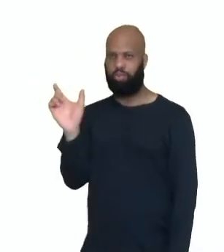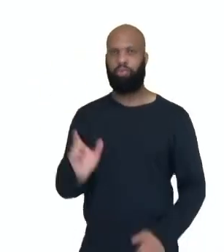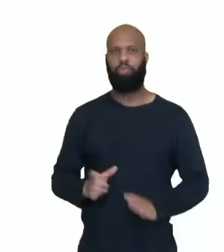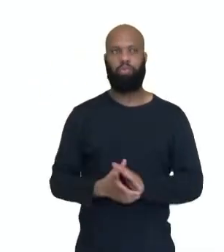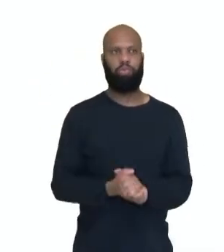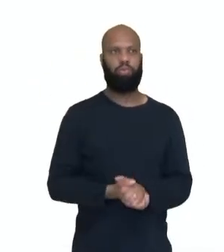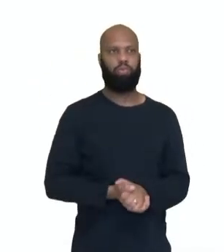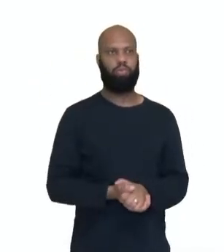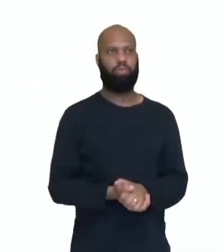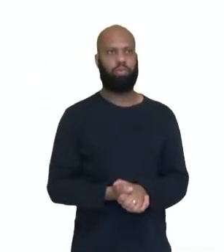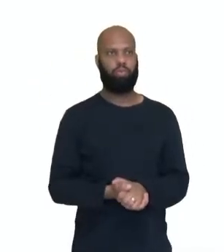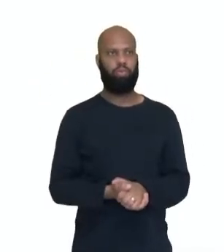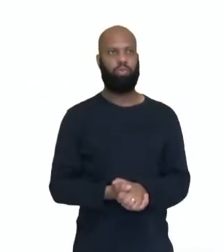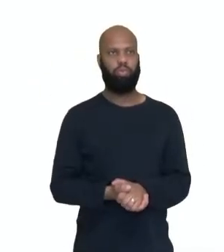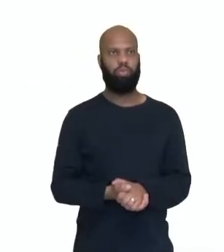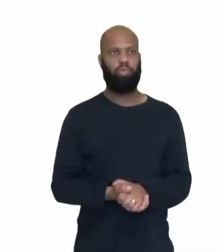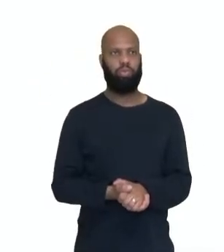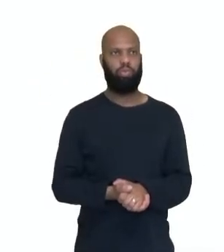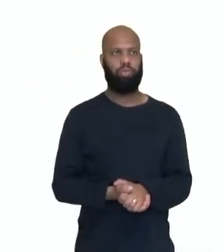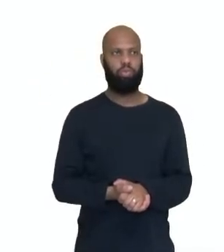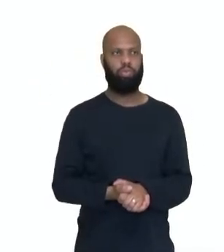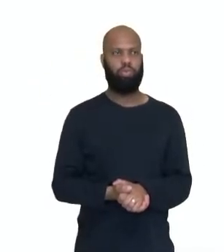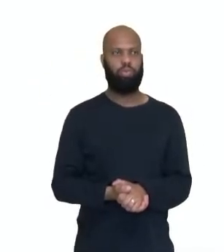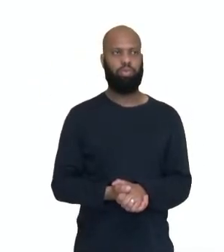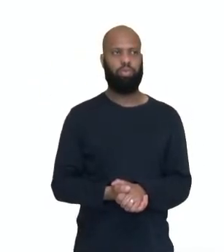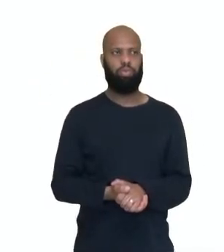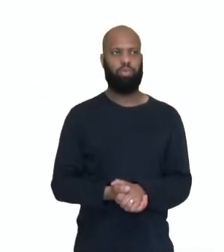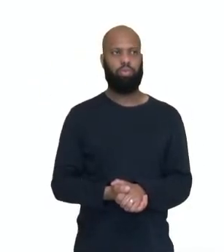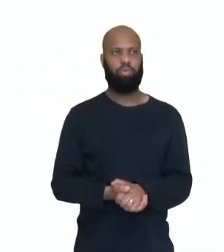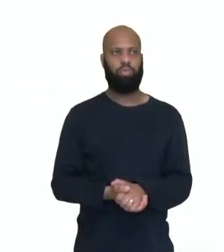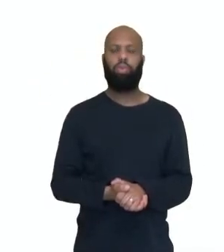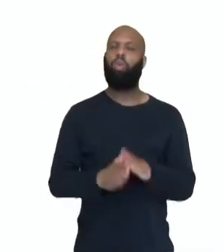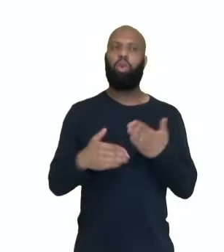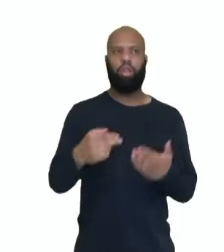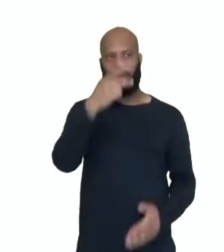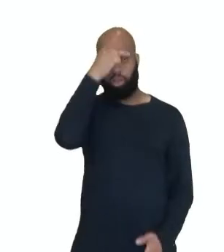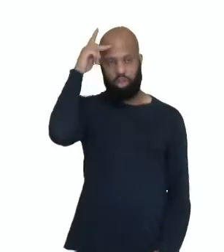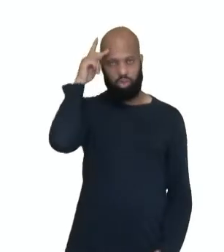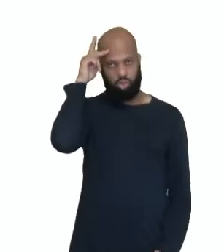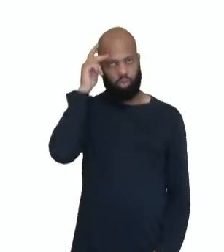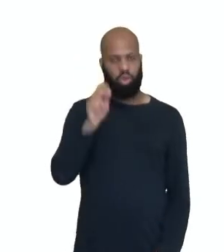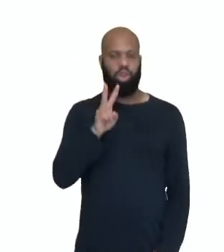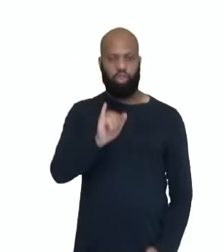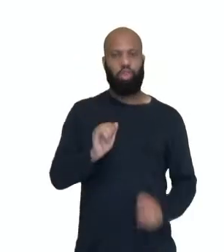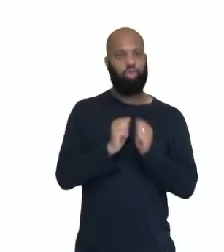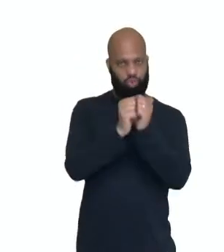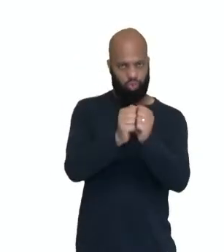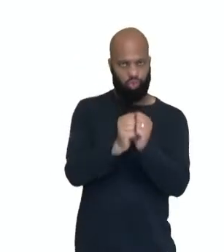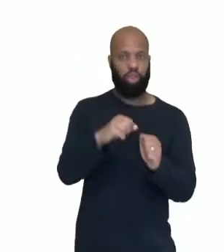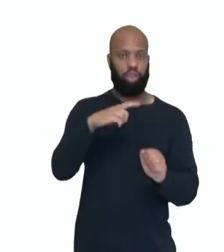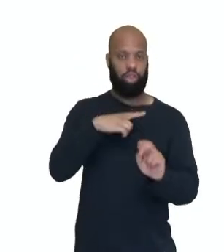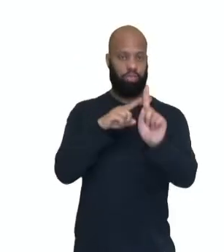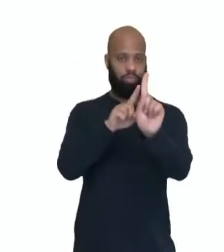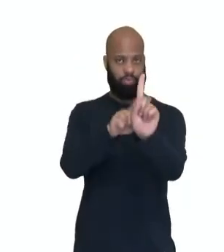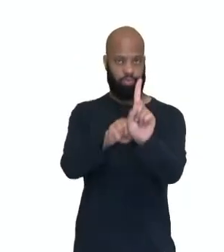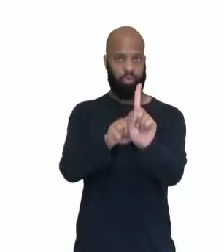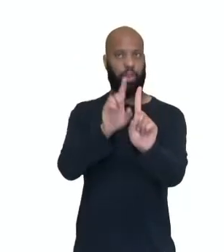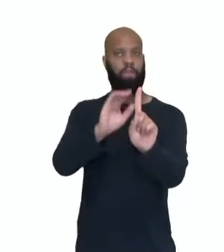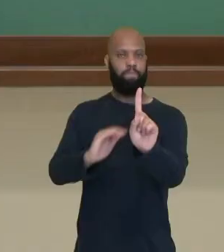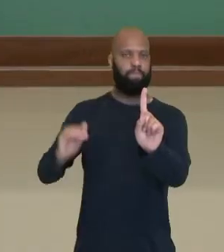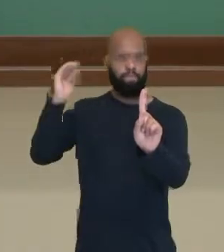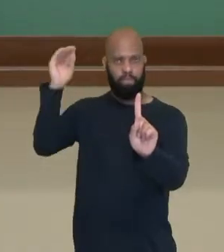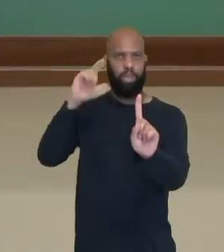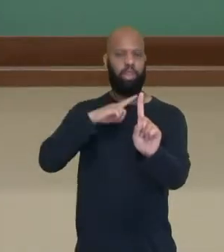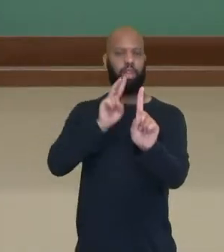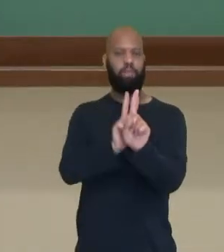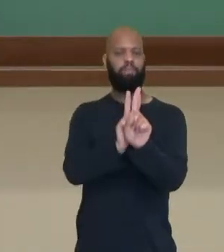Tsuyuharai. Desculpa, gente, a pronúncia, não é mesmo? Esses ajudantes, esse ajudante, o porta-espada, normalmente são sumotores um